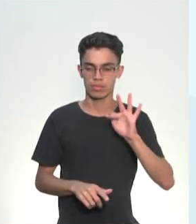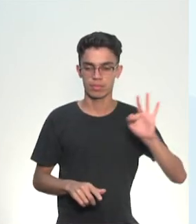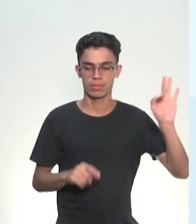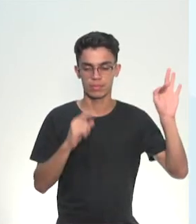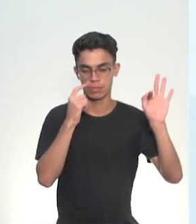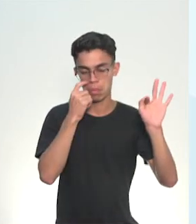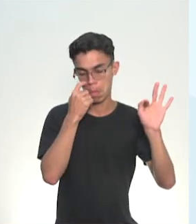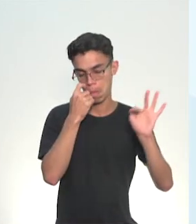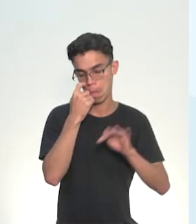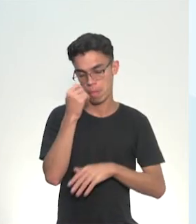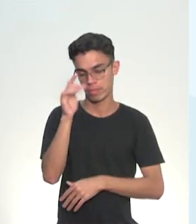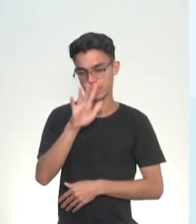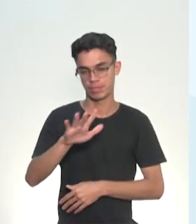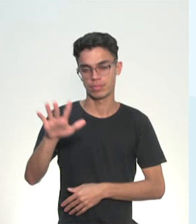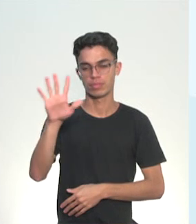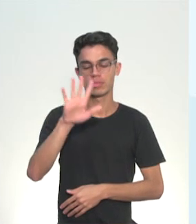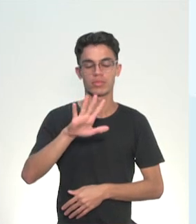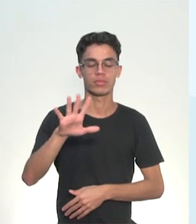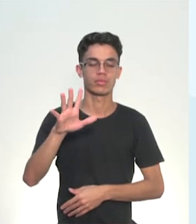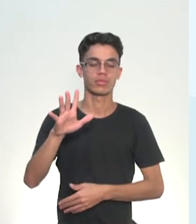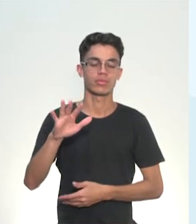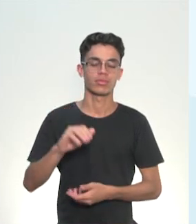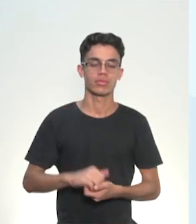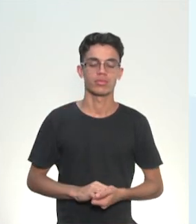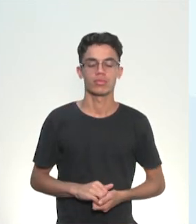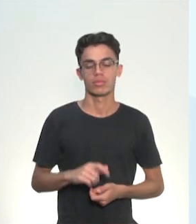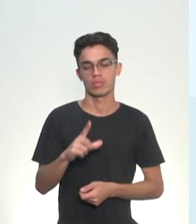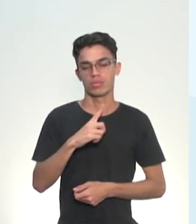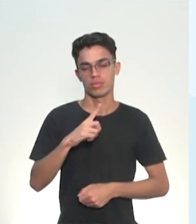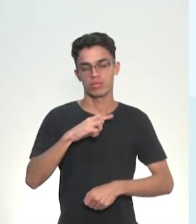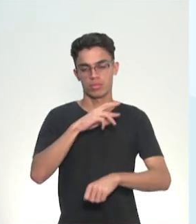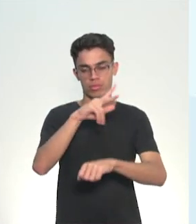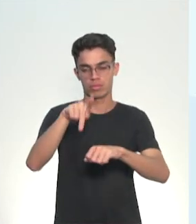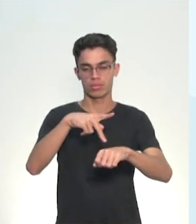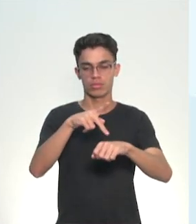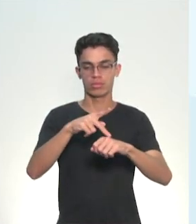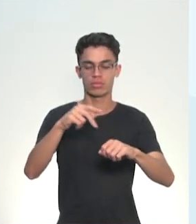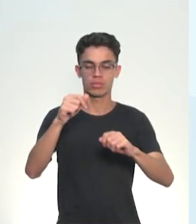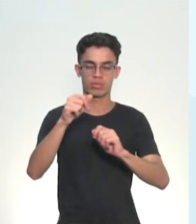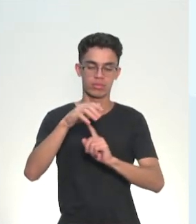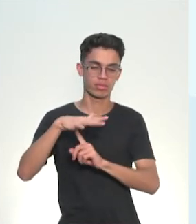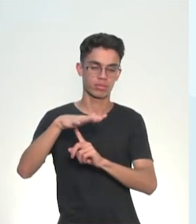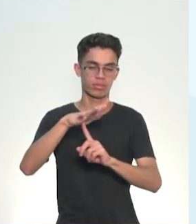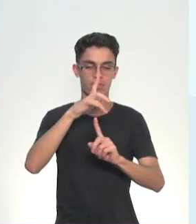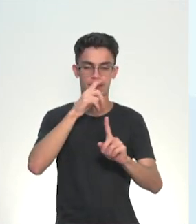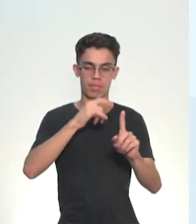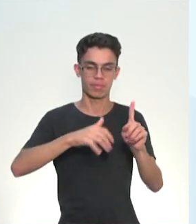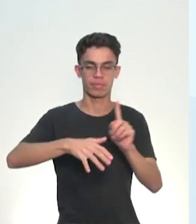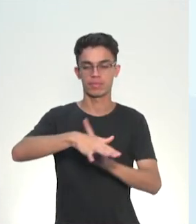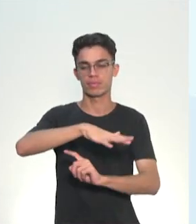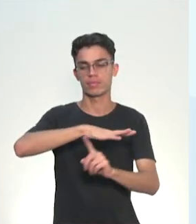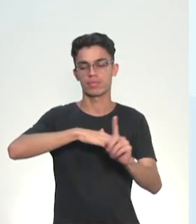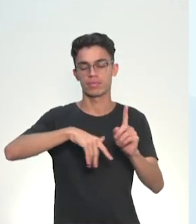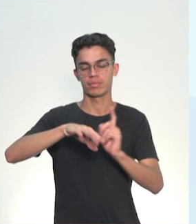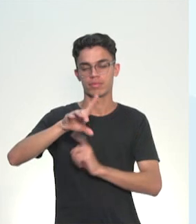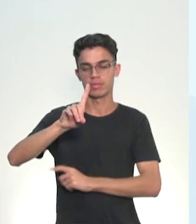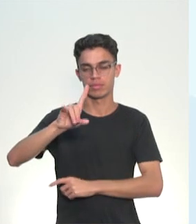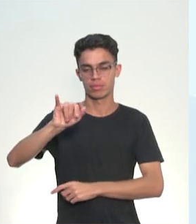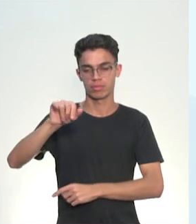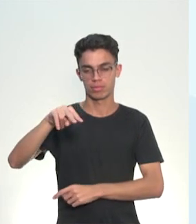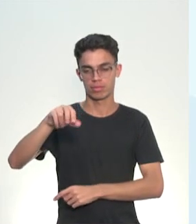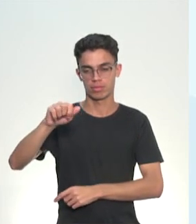que acabam aparecendo na América Central, também tem países, ilhas que foram colonizadas aí pela Dinamarca,